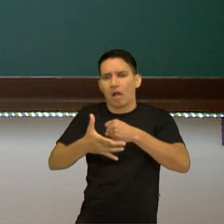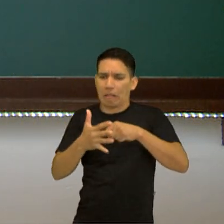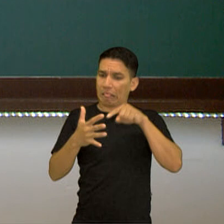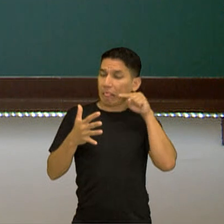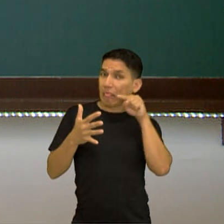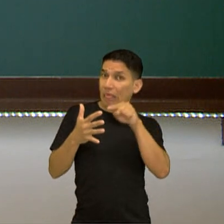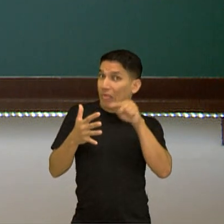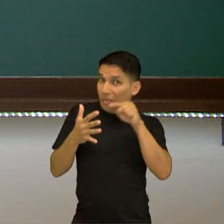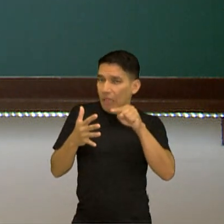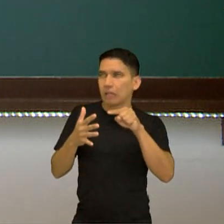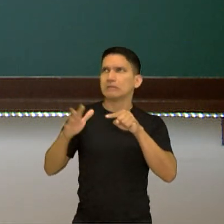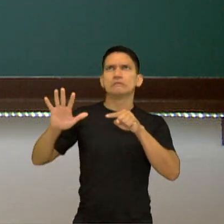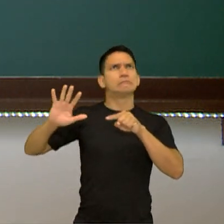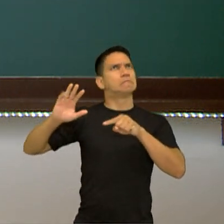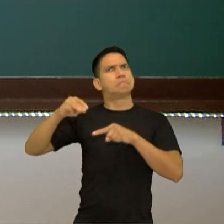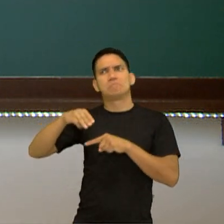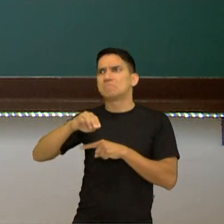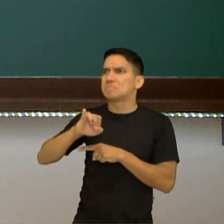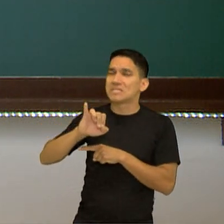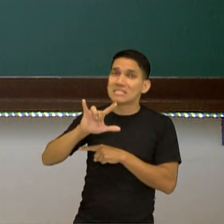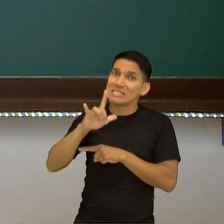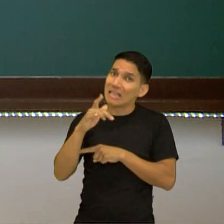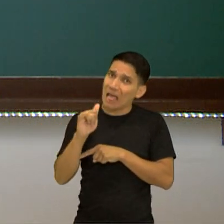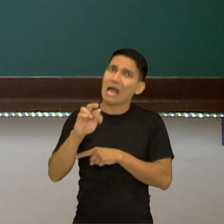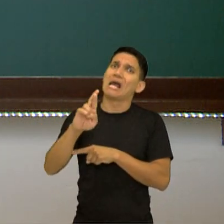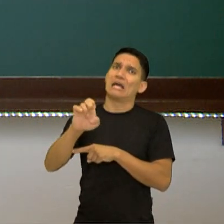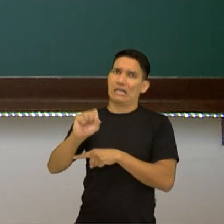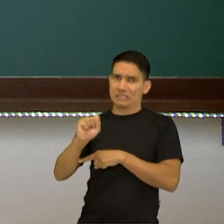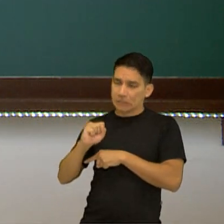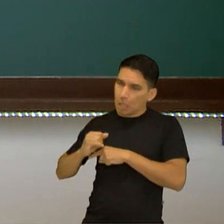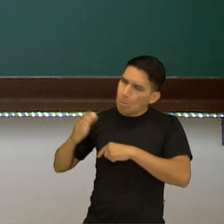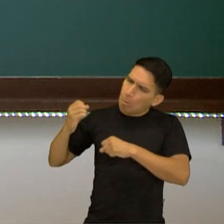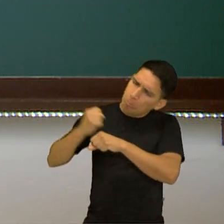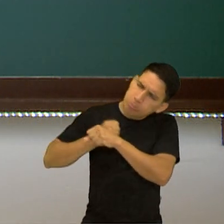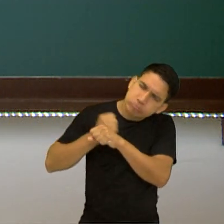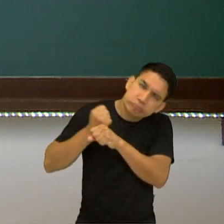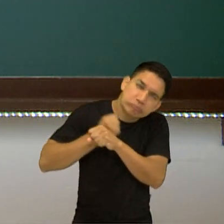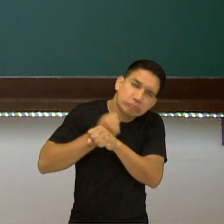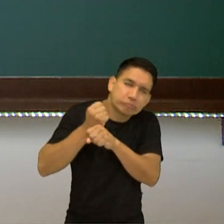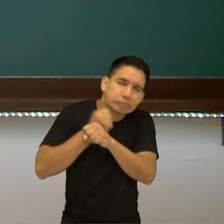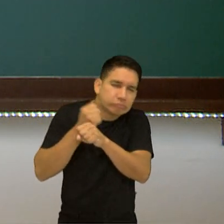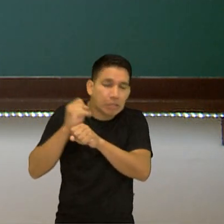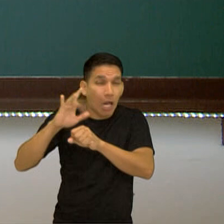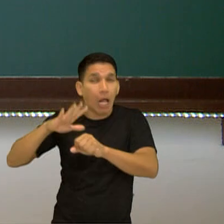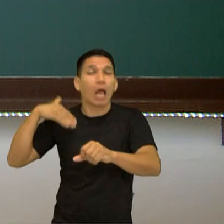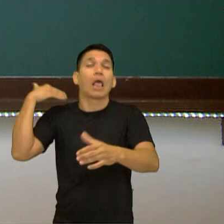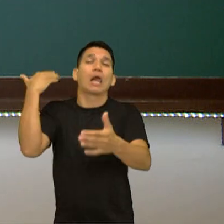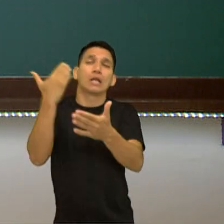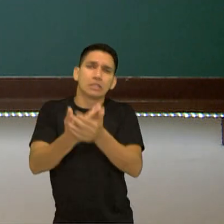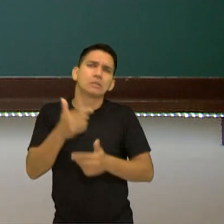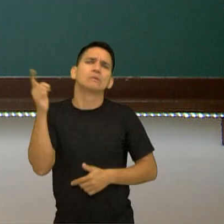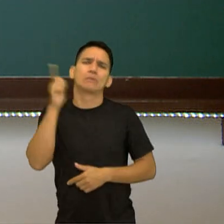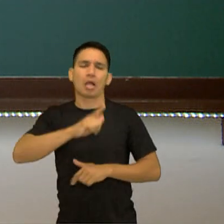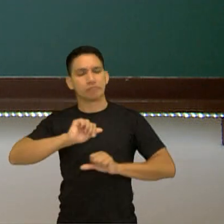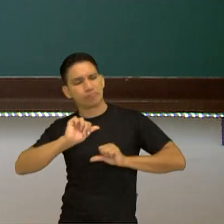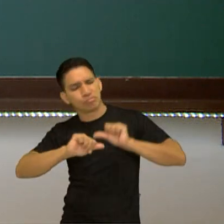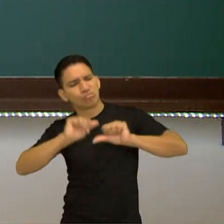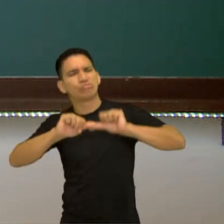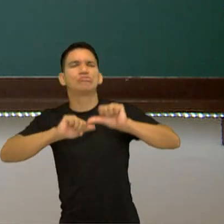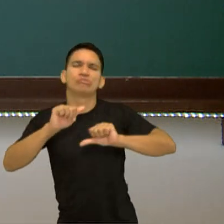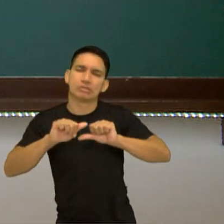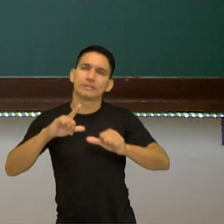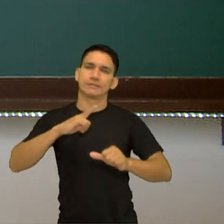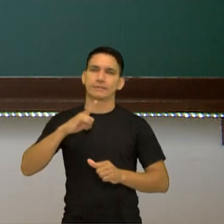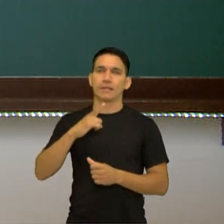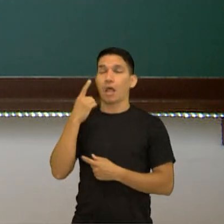demorou milhares de anos para se formar e ela sofreu transformações também ao longo da história do nosso planeta.